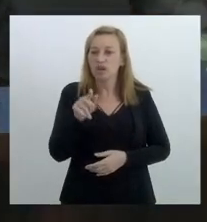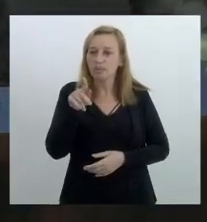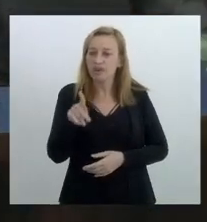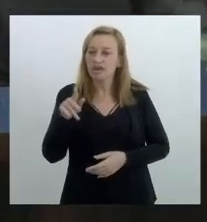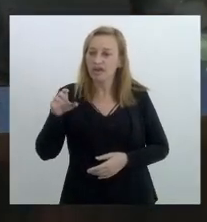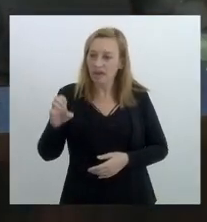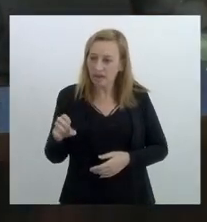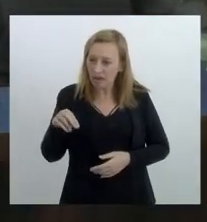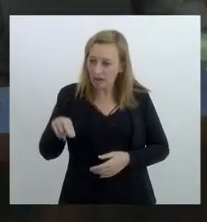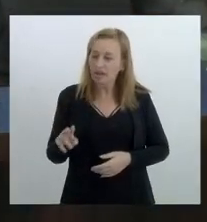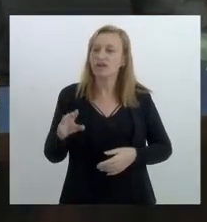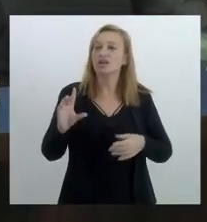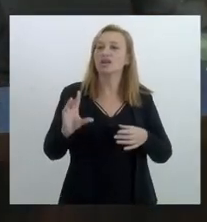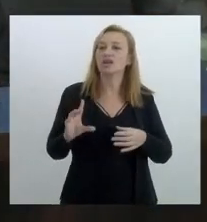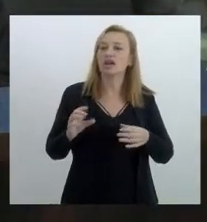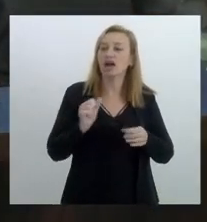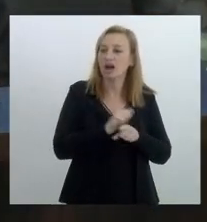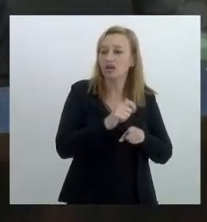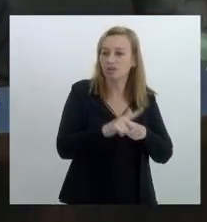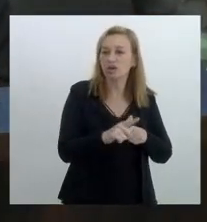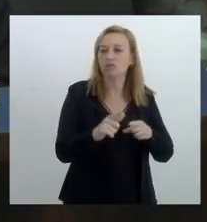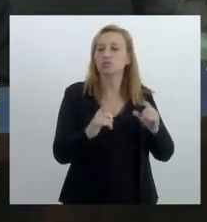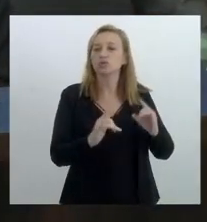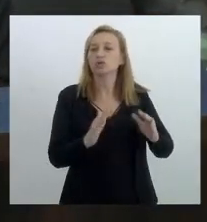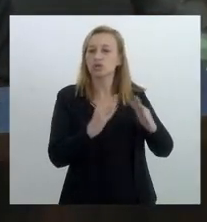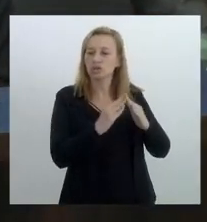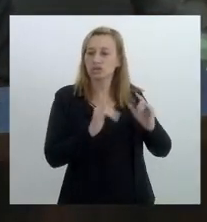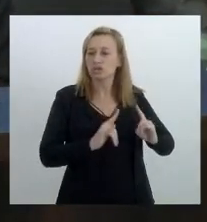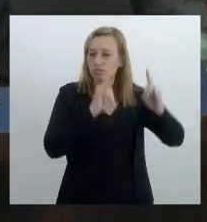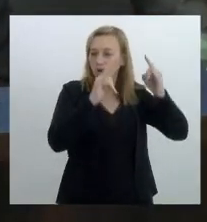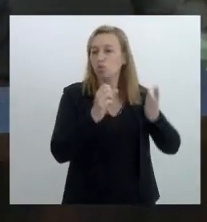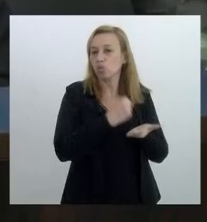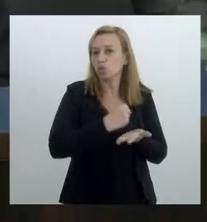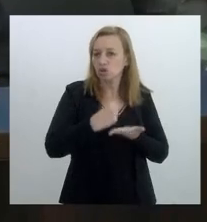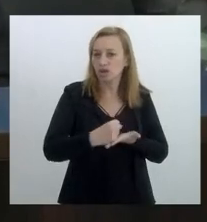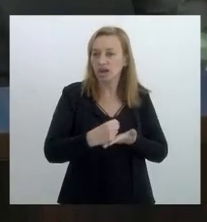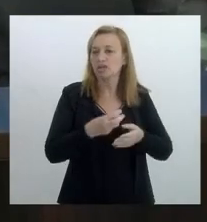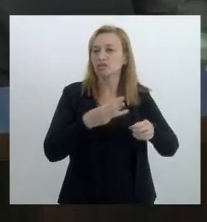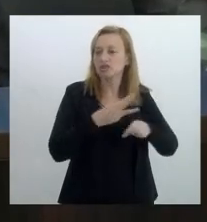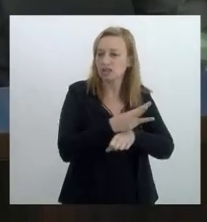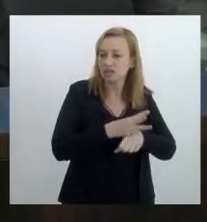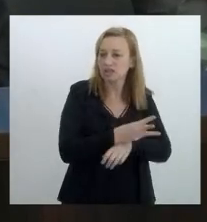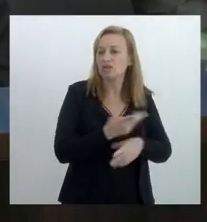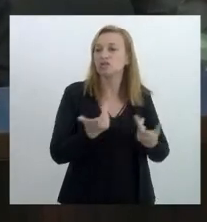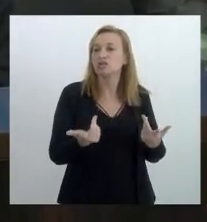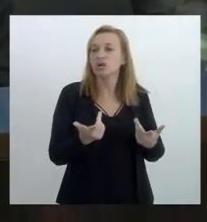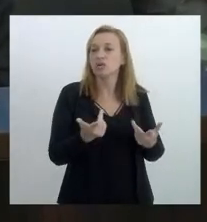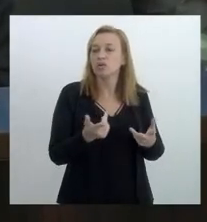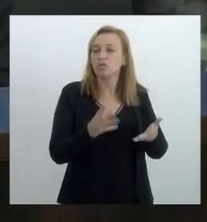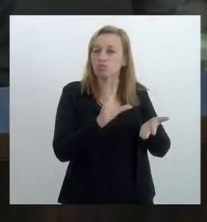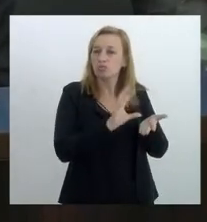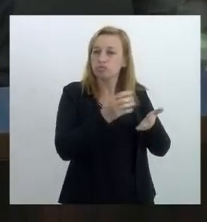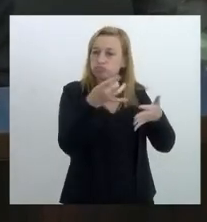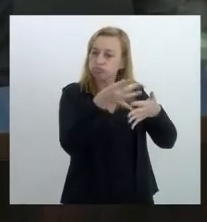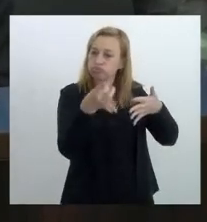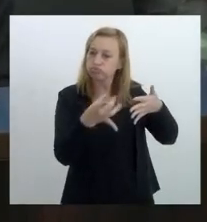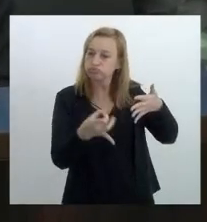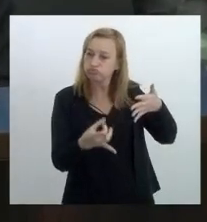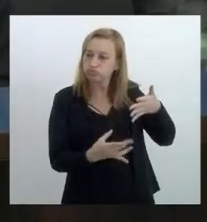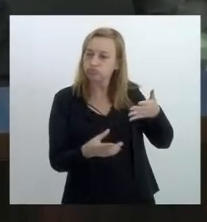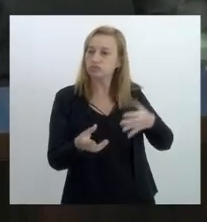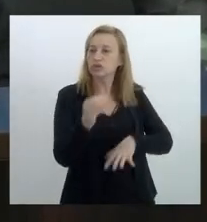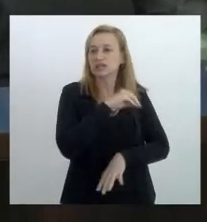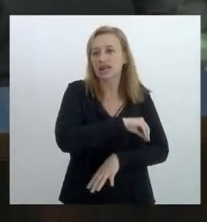locação dos imóveis. Você tem os contratos de terceirização que são pautados pelas questões